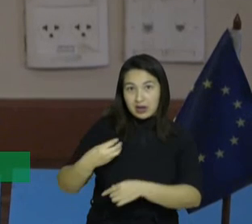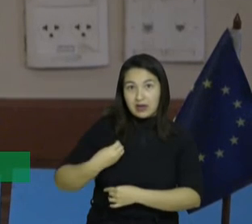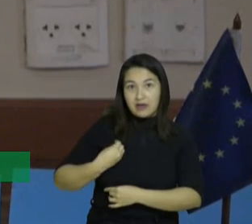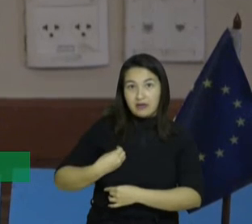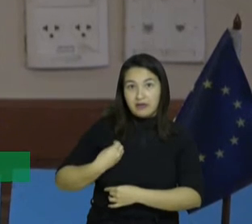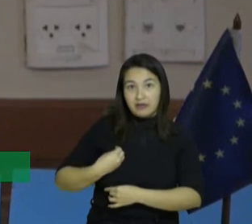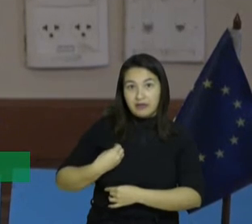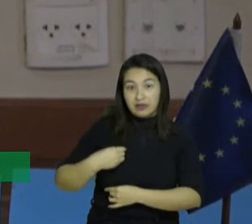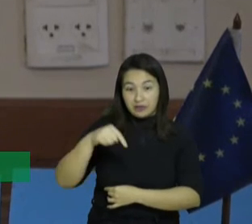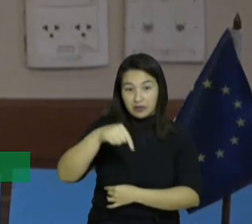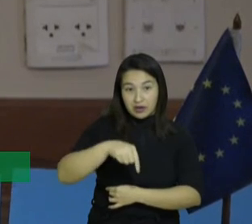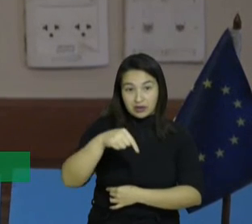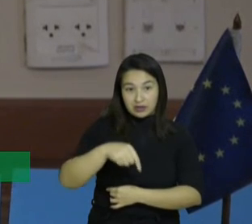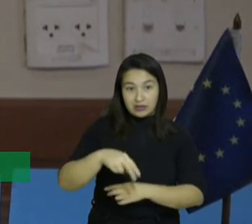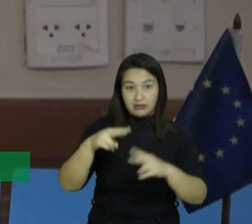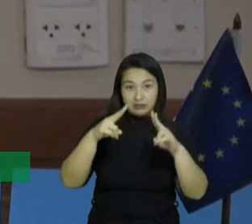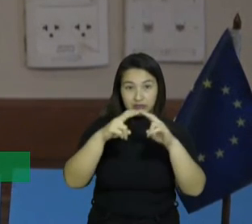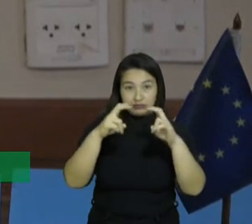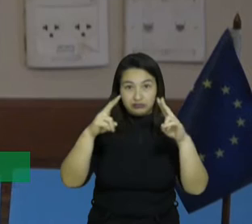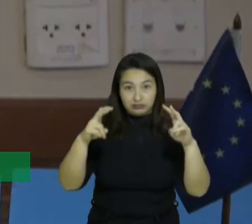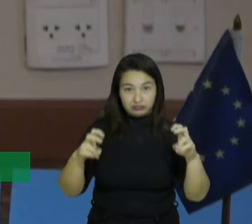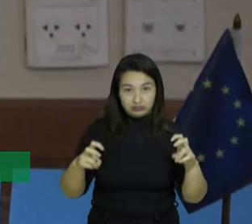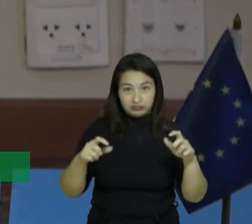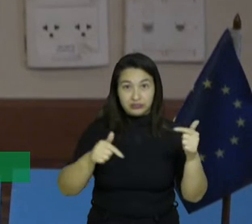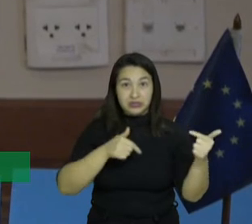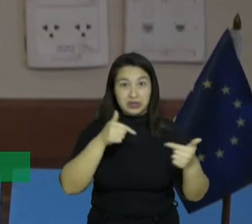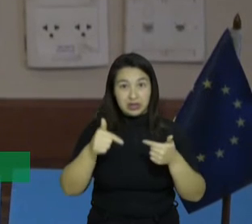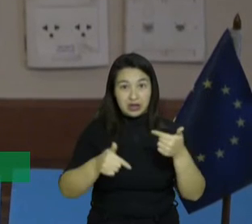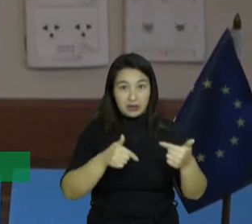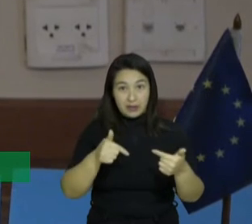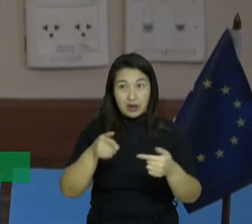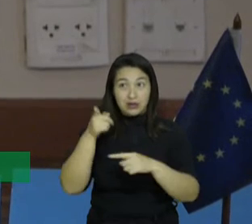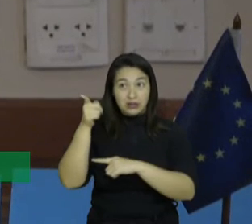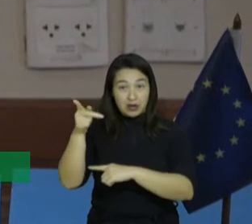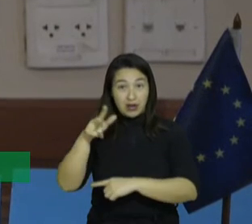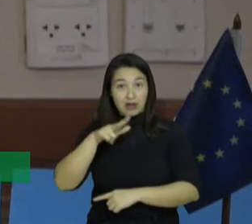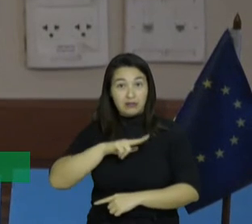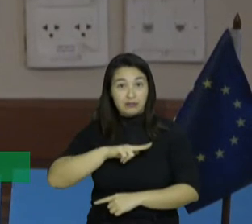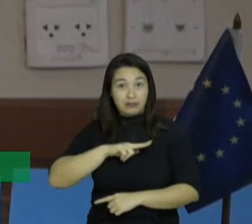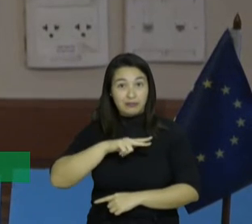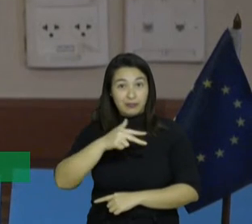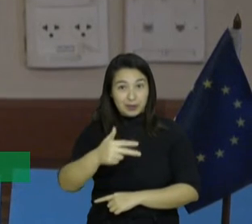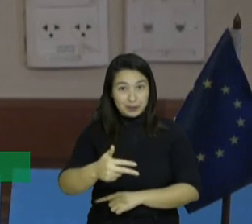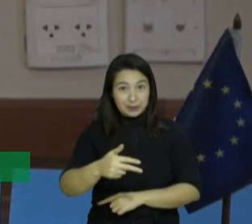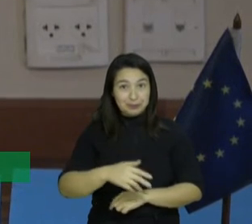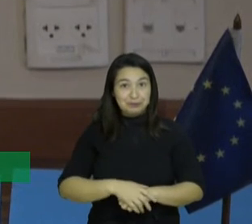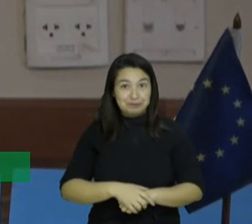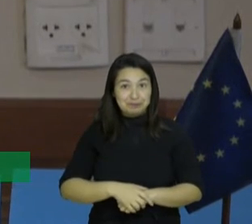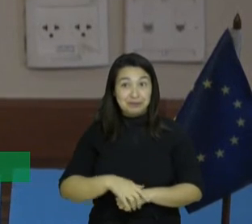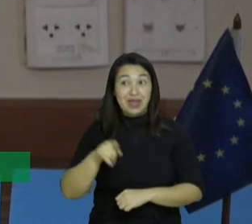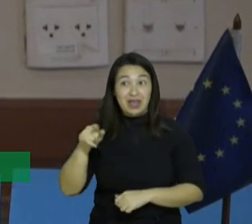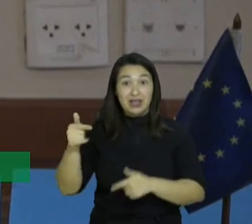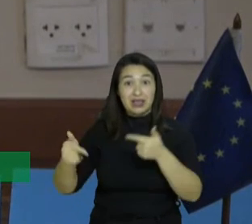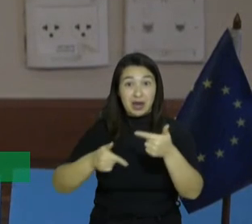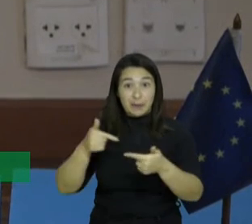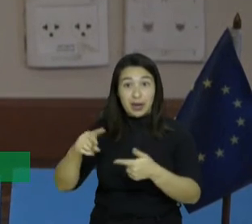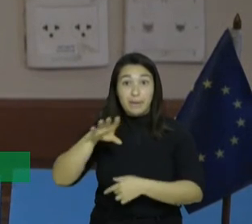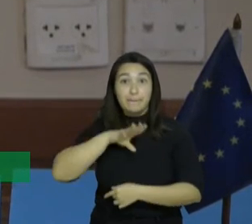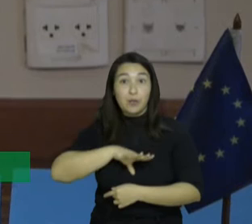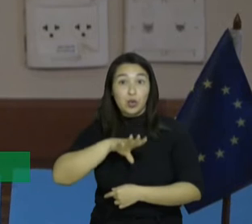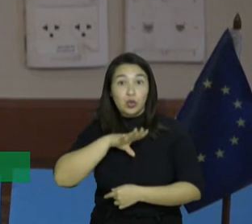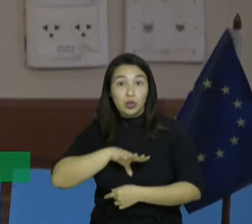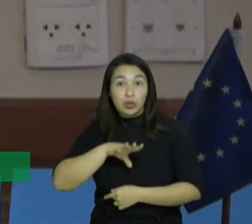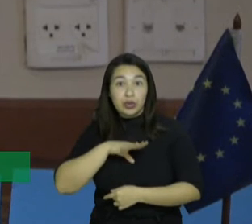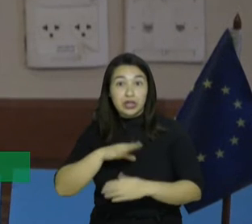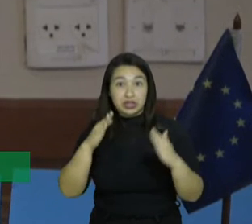grande Florianópolis e trabalham em Portugal são trabalhadores portugueses que vivem em